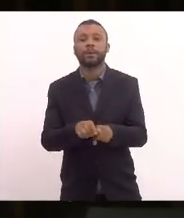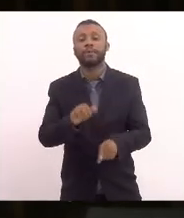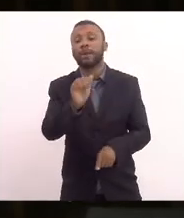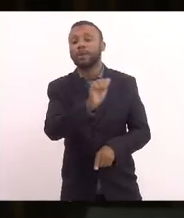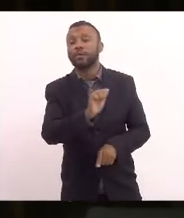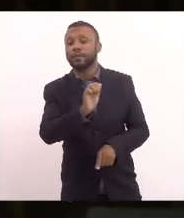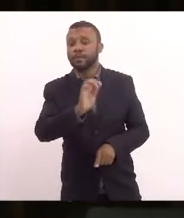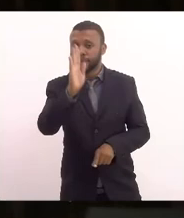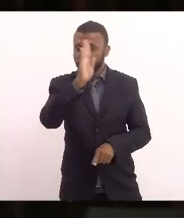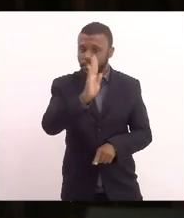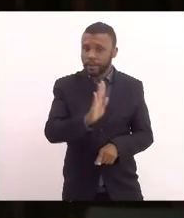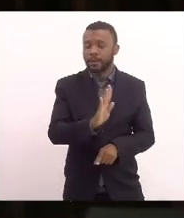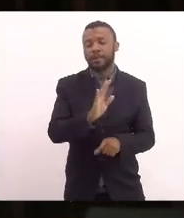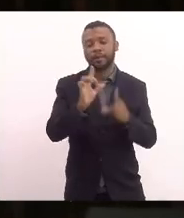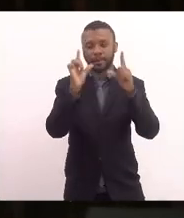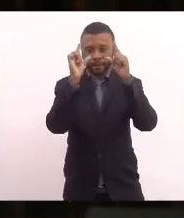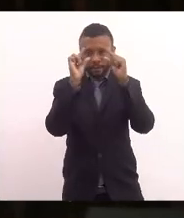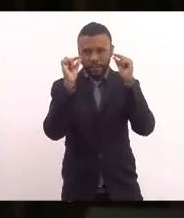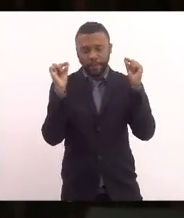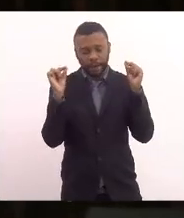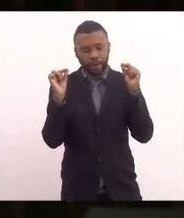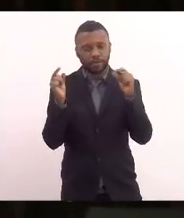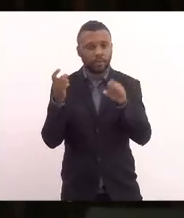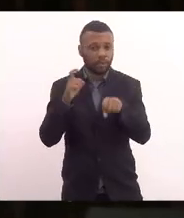Brasileira de Enfermagem, onde eu pude